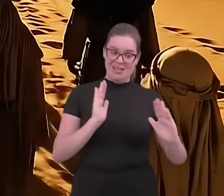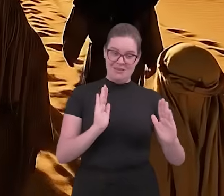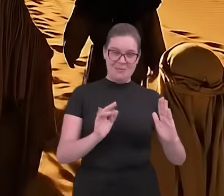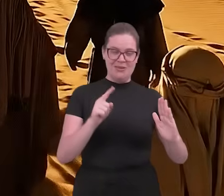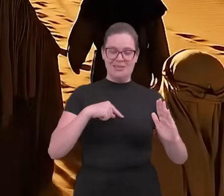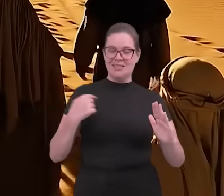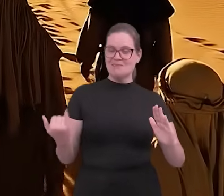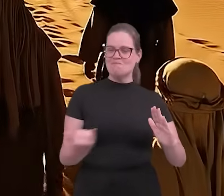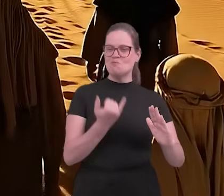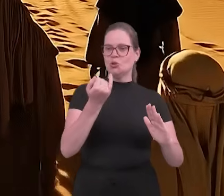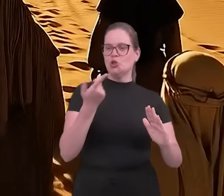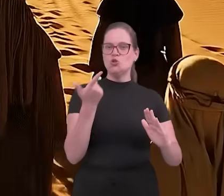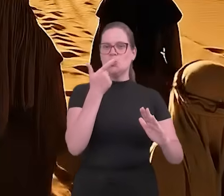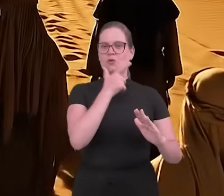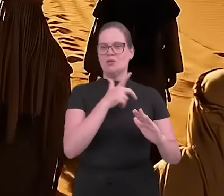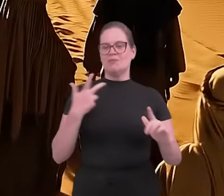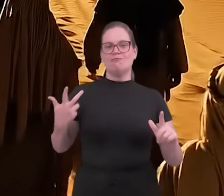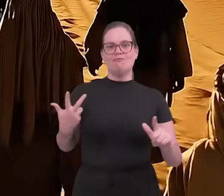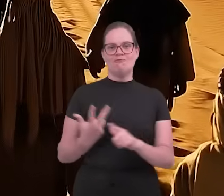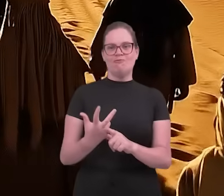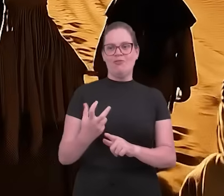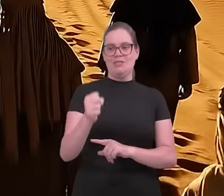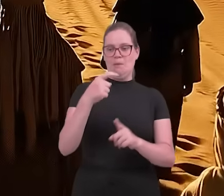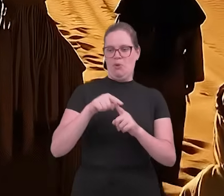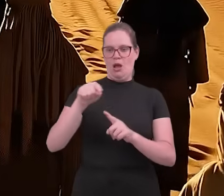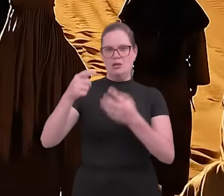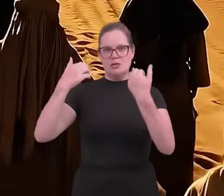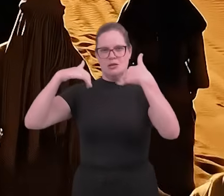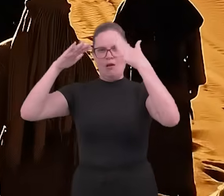o rei de Hesbom, que se interpunha